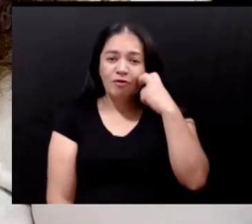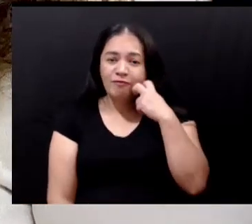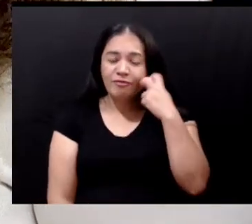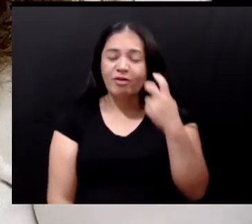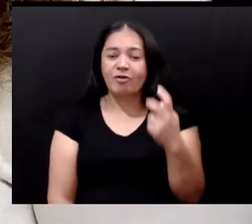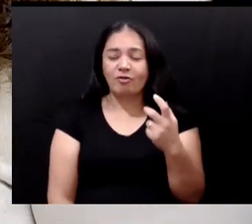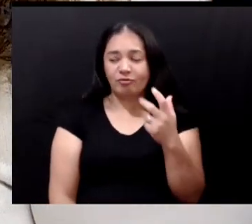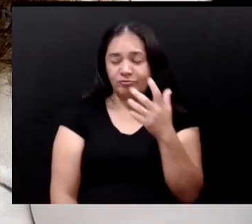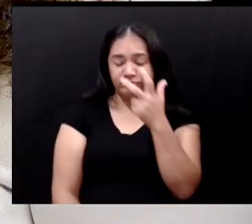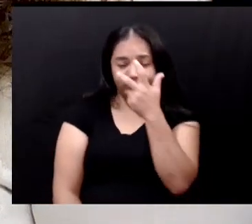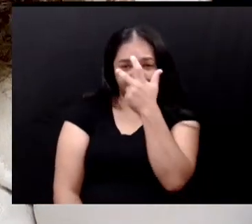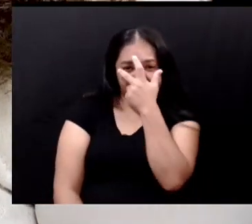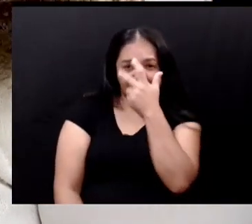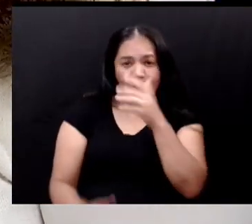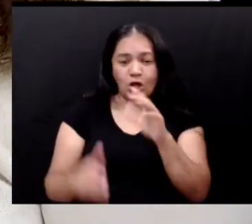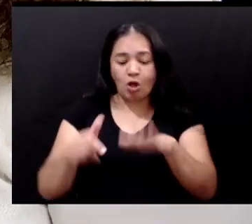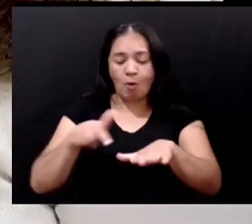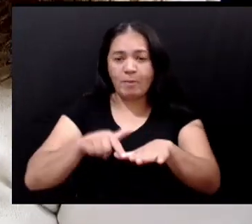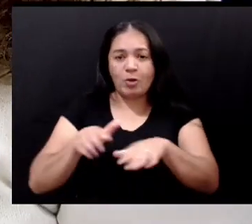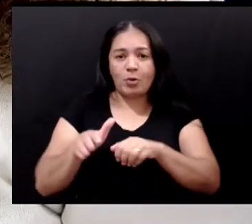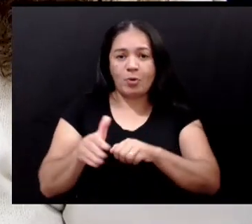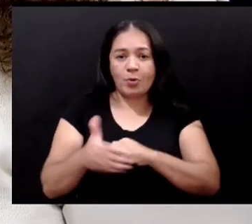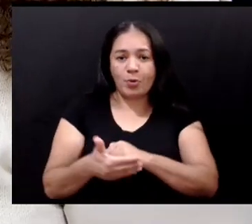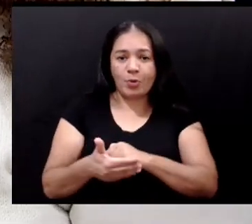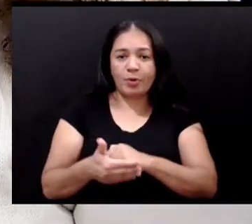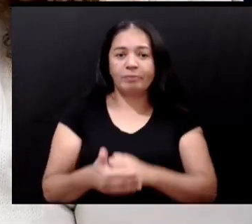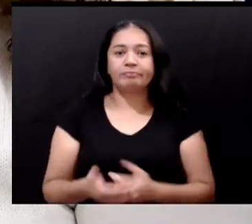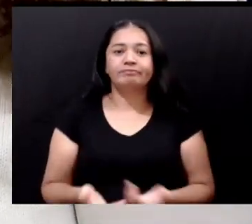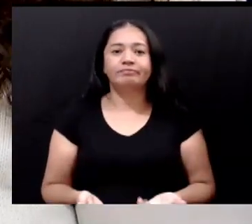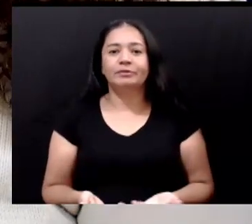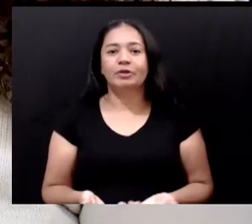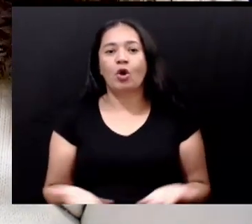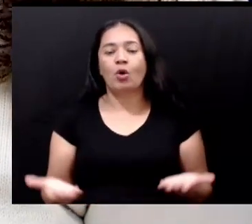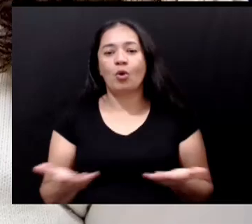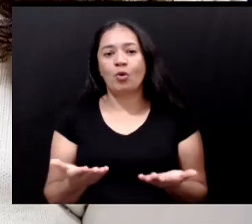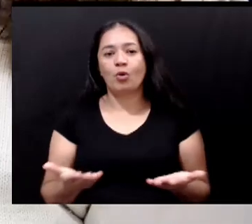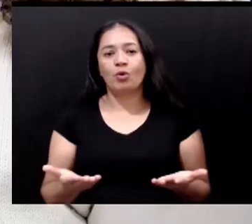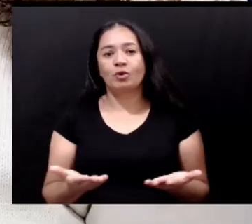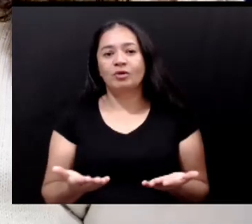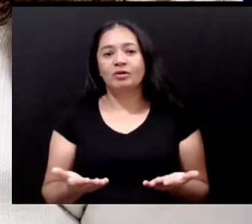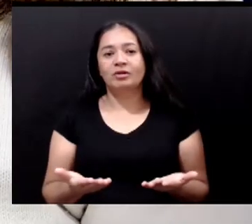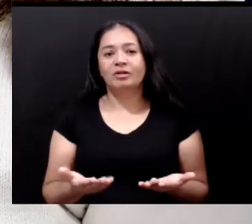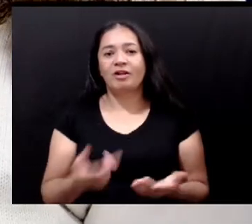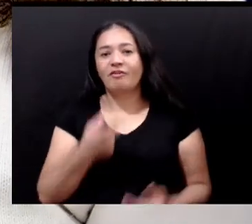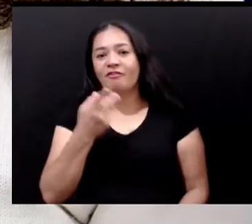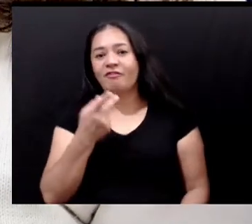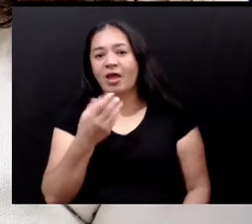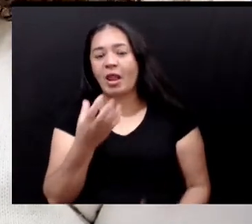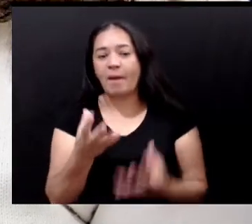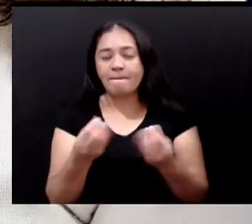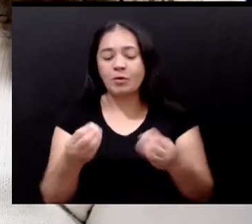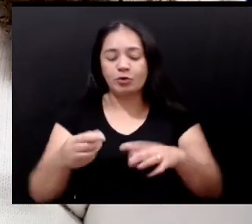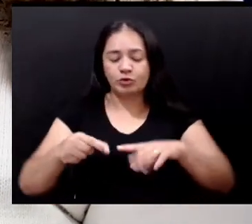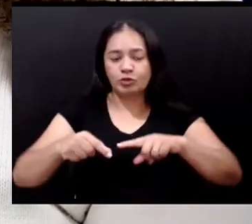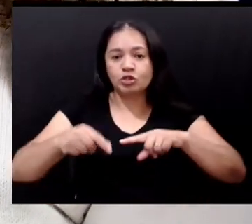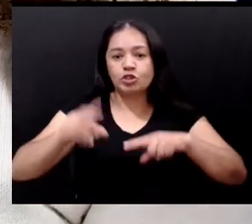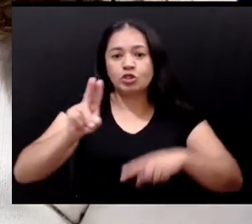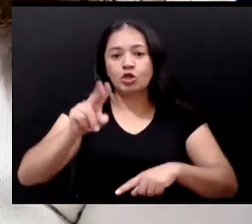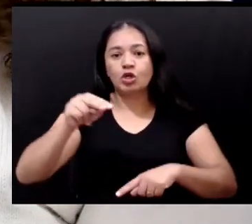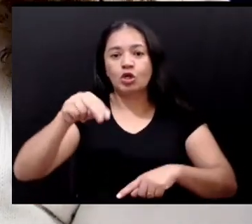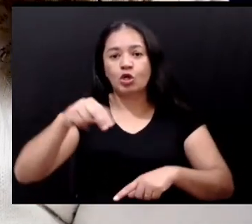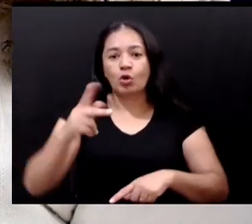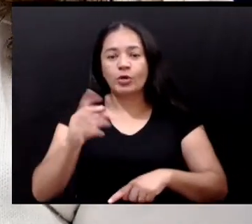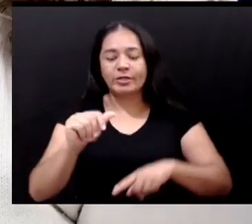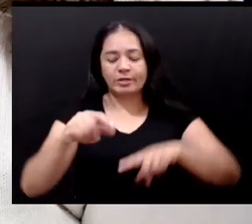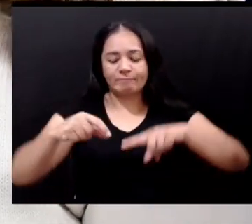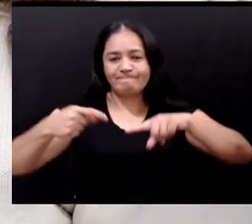os pés por causa da onicomicose. Então hoje, fala-se muito de unha encravada, mas hoje o principal foco, uma das principais patologias que